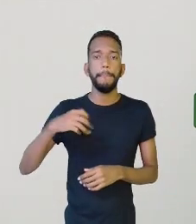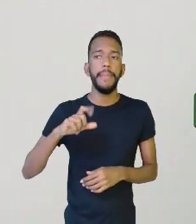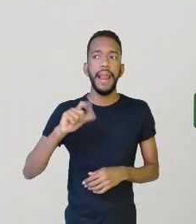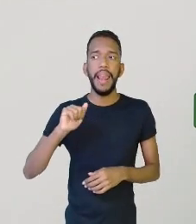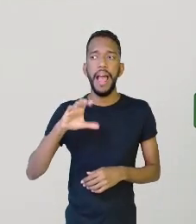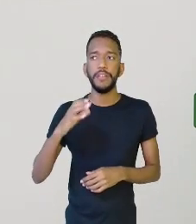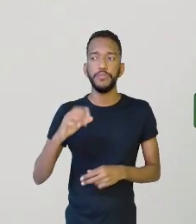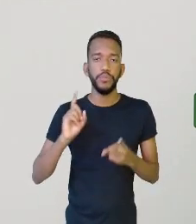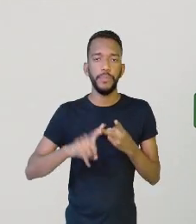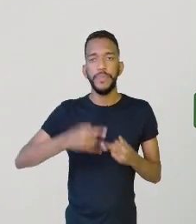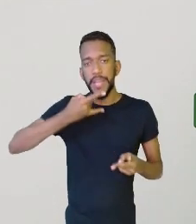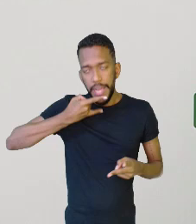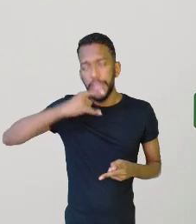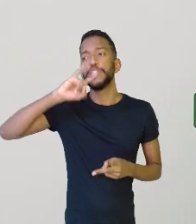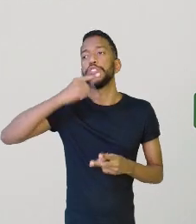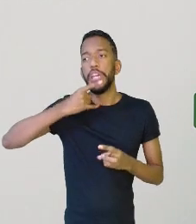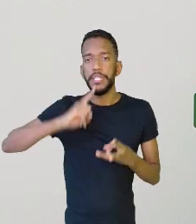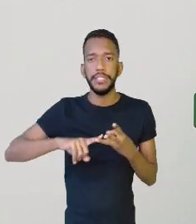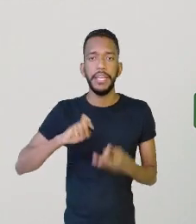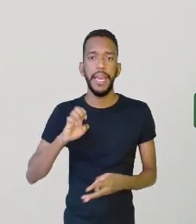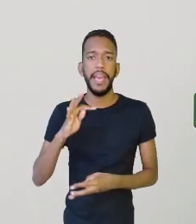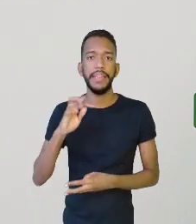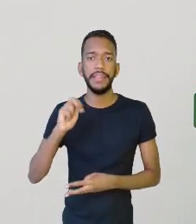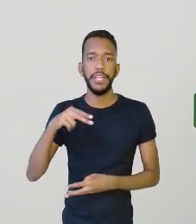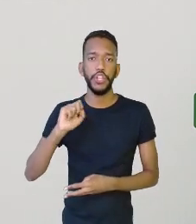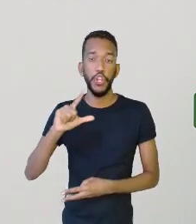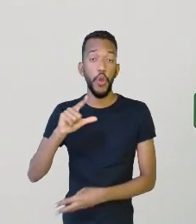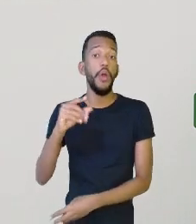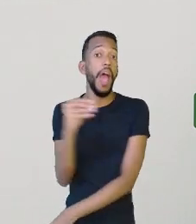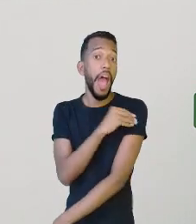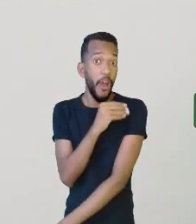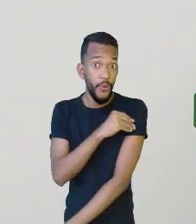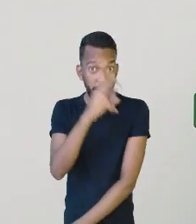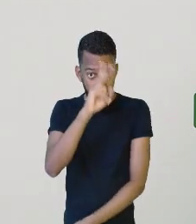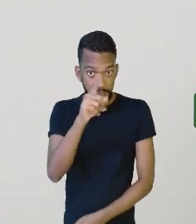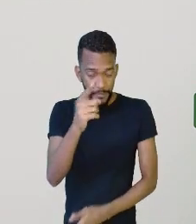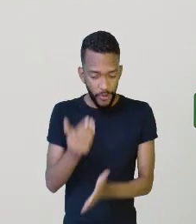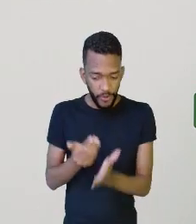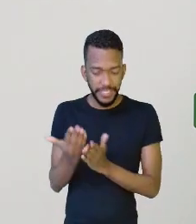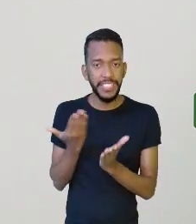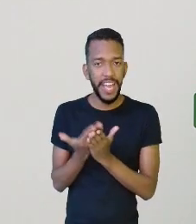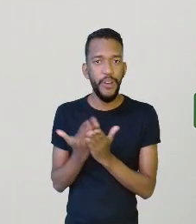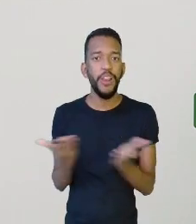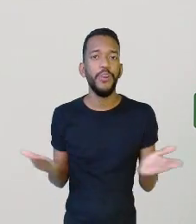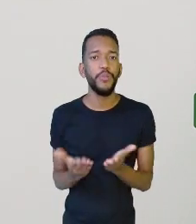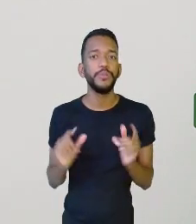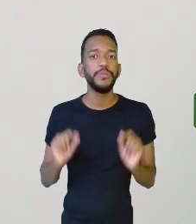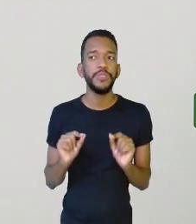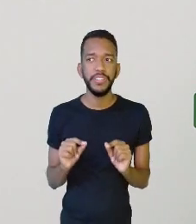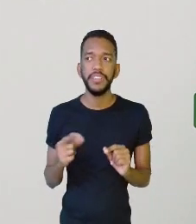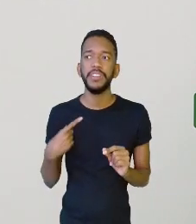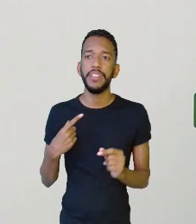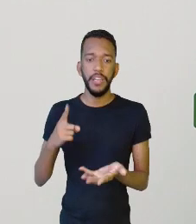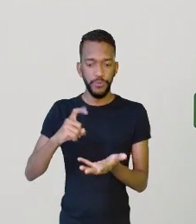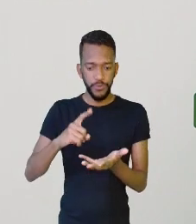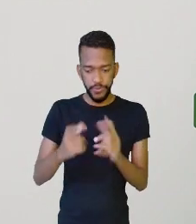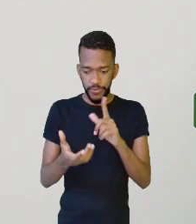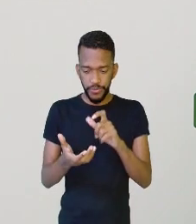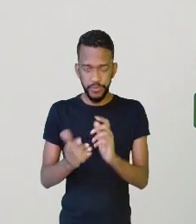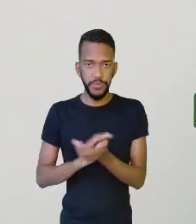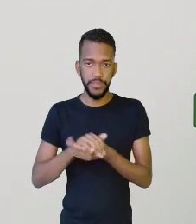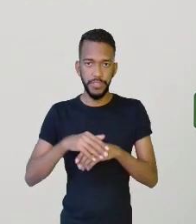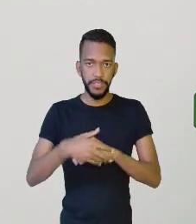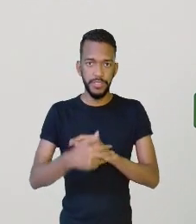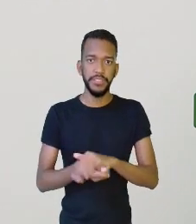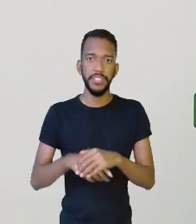da cachaça, do etanol, a produção do álcool. Lembra que eu comecei a nossa aula de hoje limpando a mão com álcool